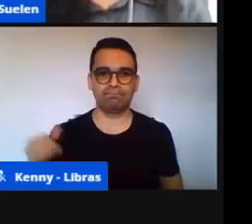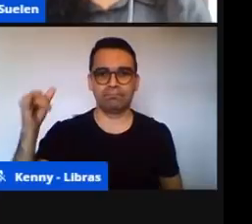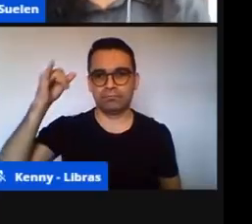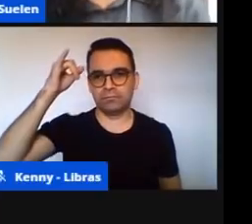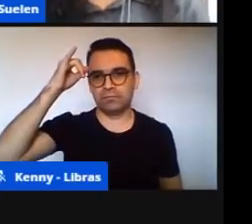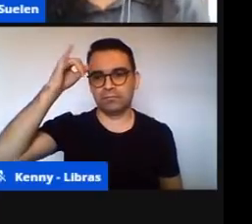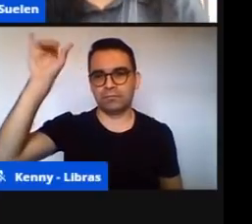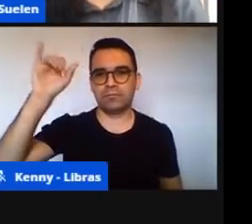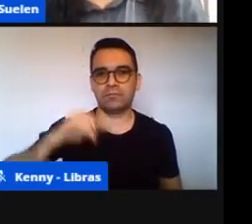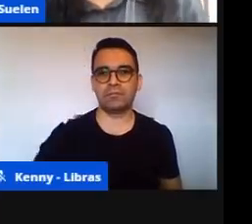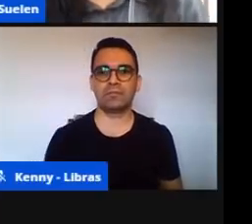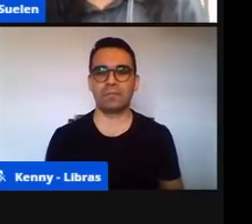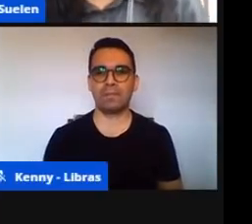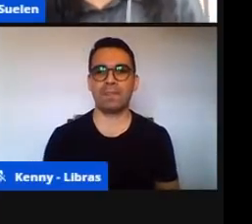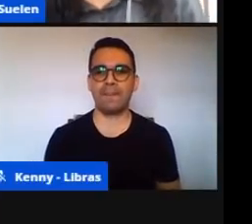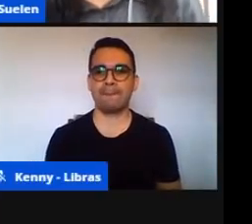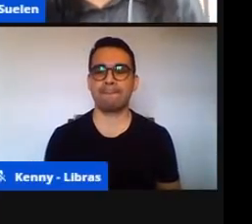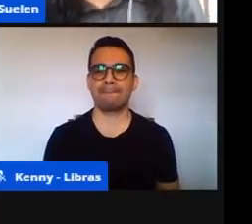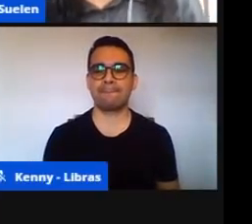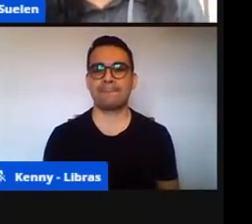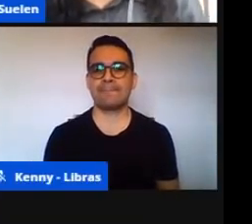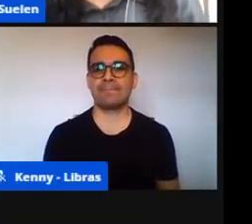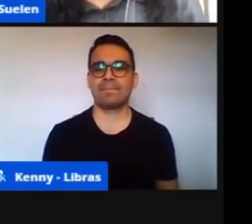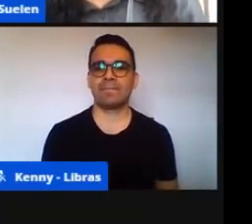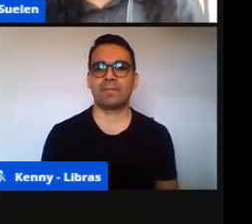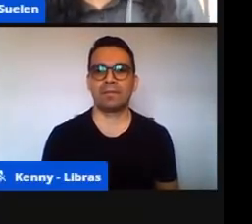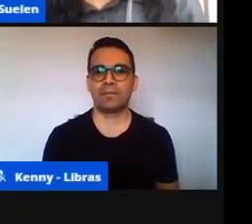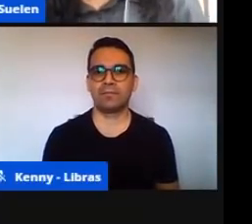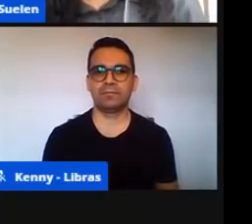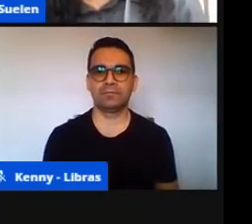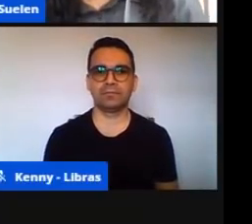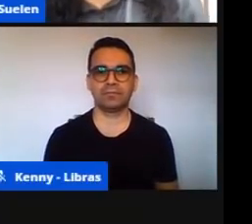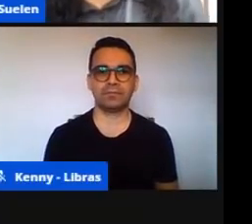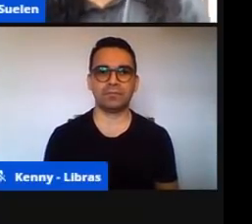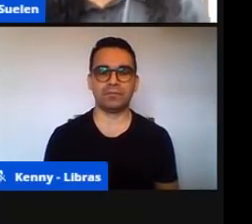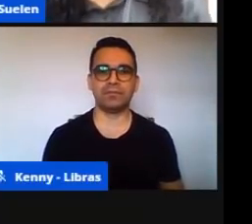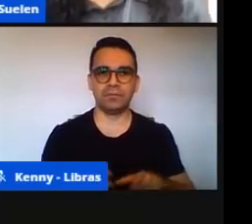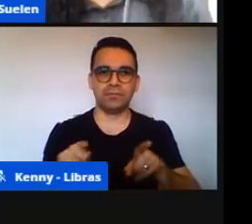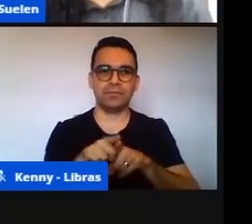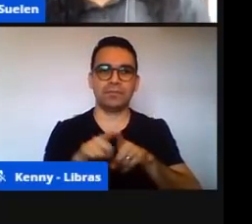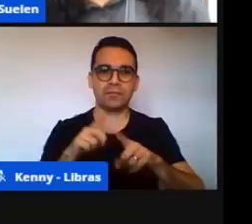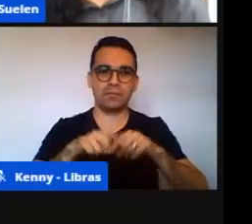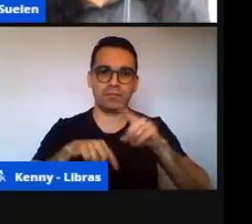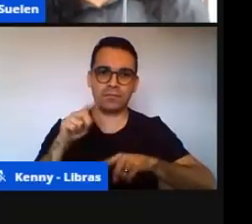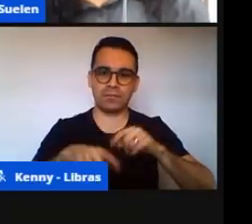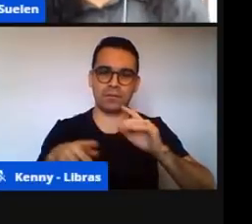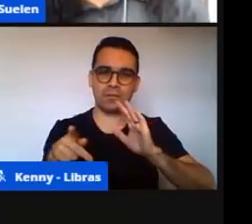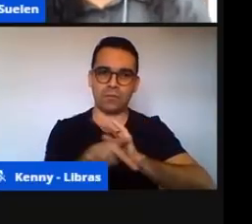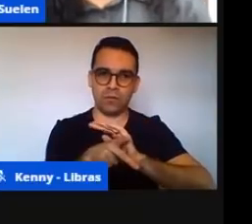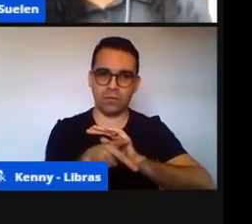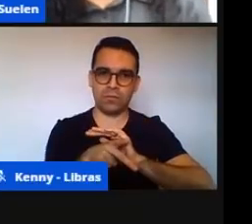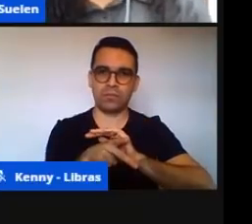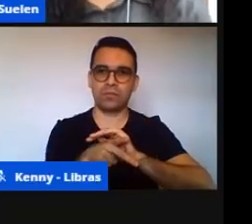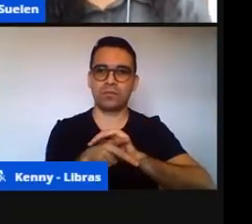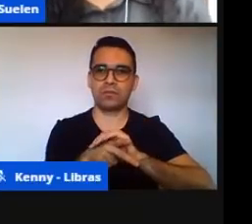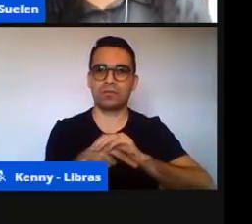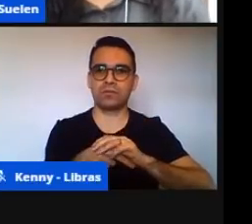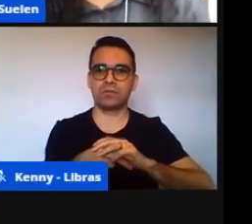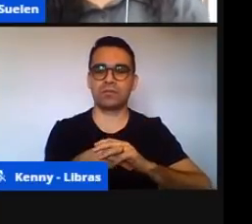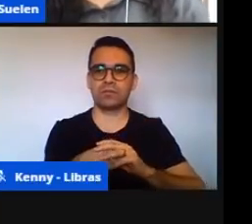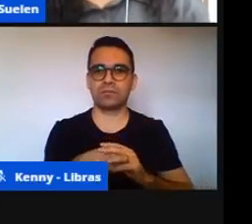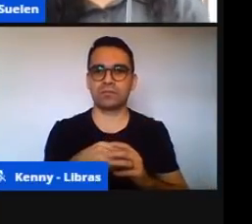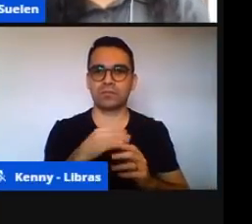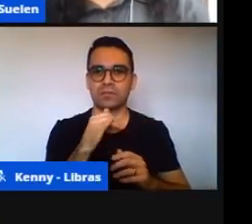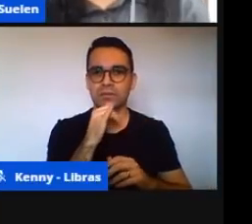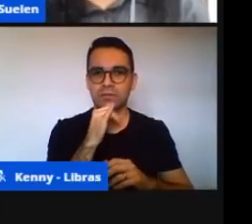dos utensílios, como pegadores, e também em caso de pequenas lesões, para proteção de curativos. Ela não substitui